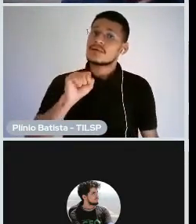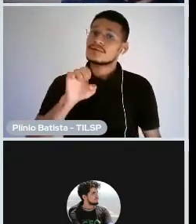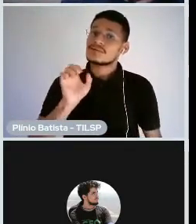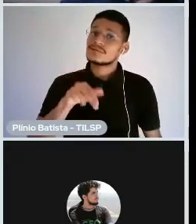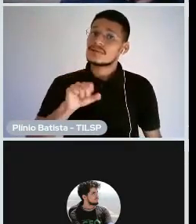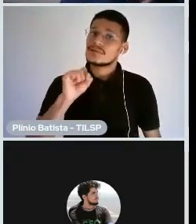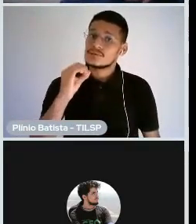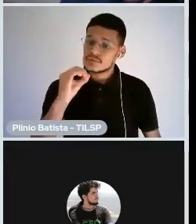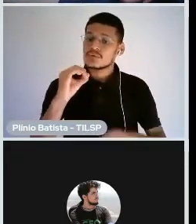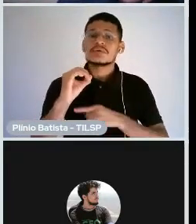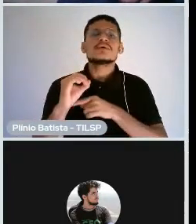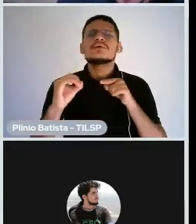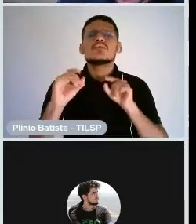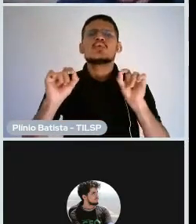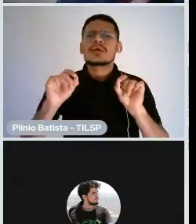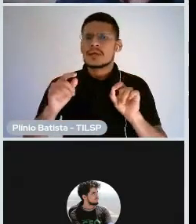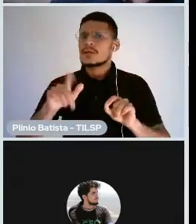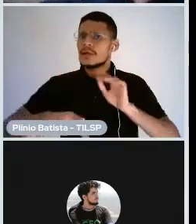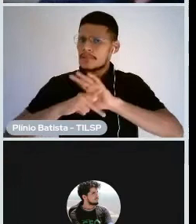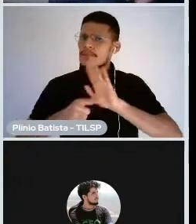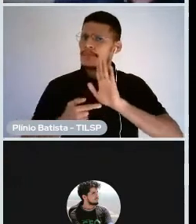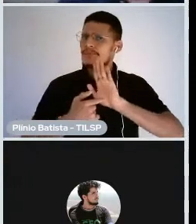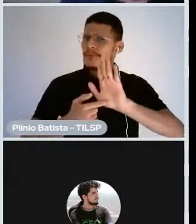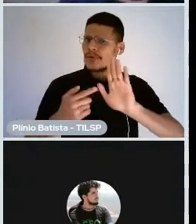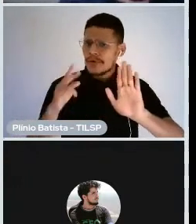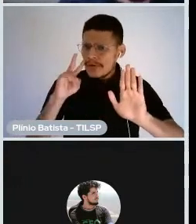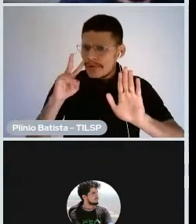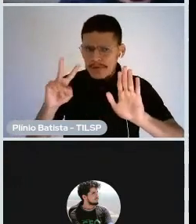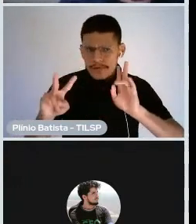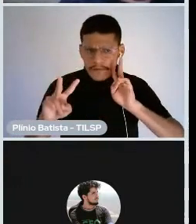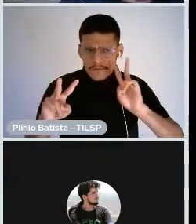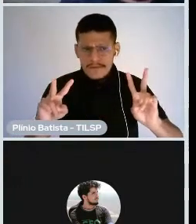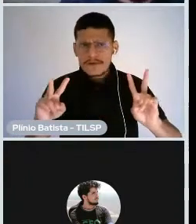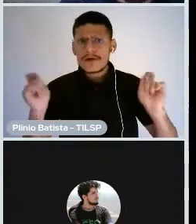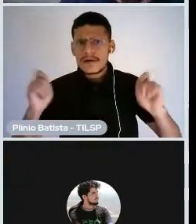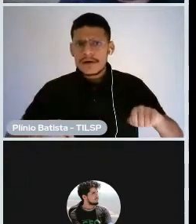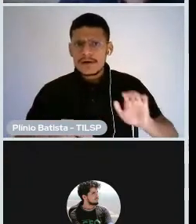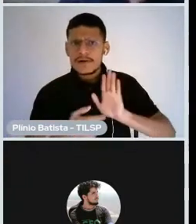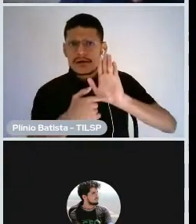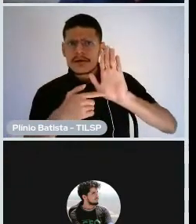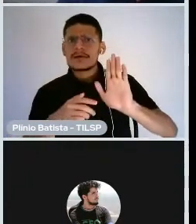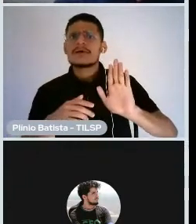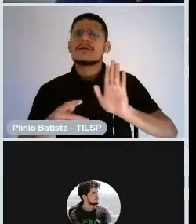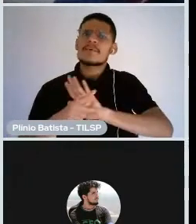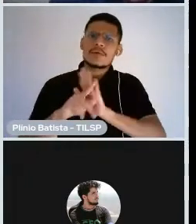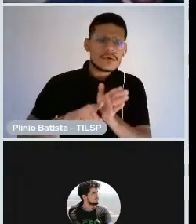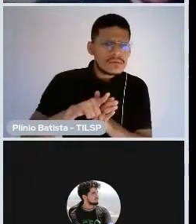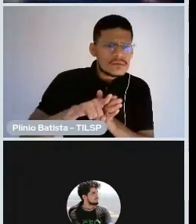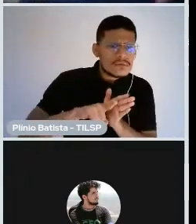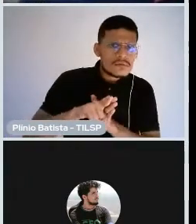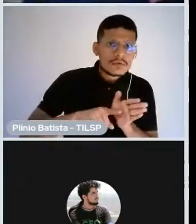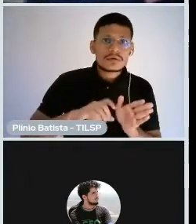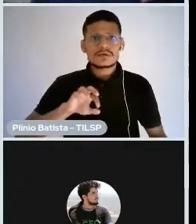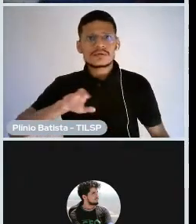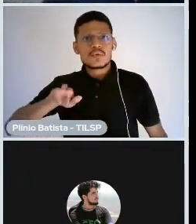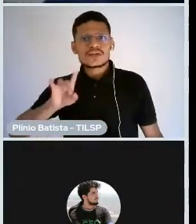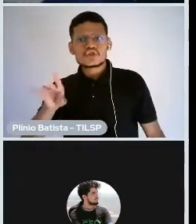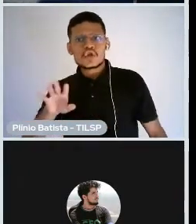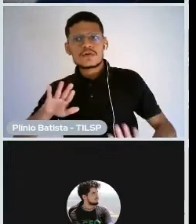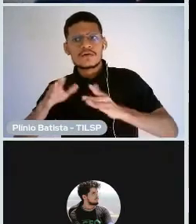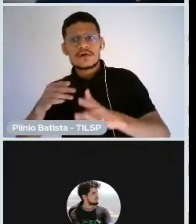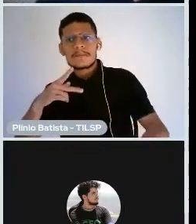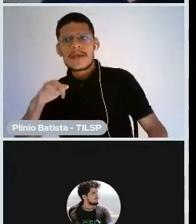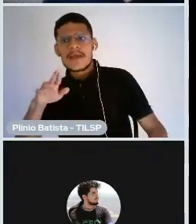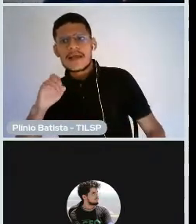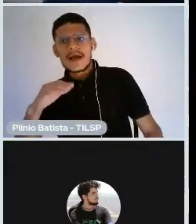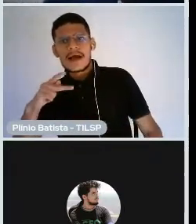certa forma, trazer a visibilidade para esse tipo de índice, sabe? Não só o do per capita, mas o de desigualdade